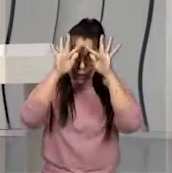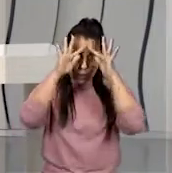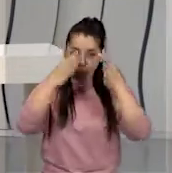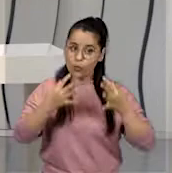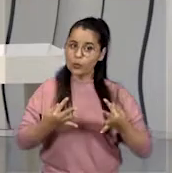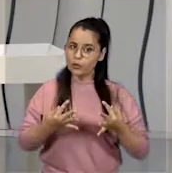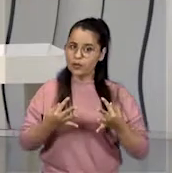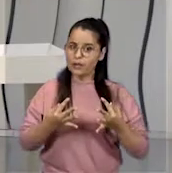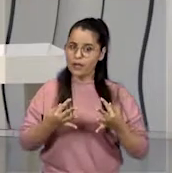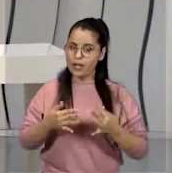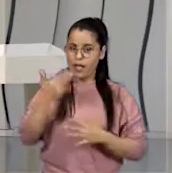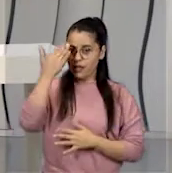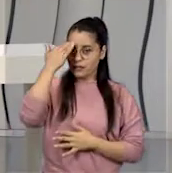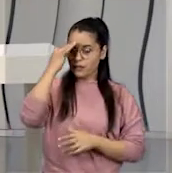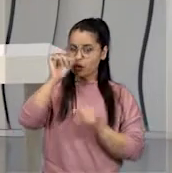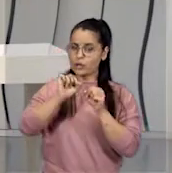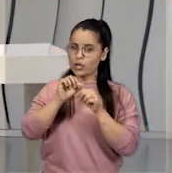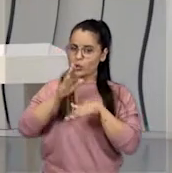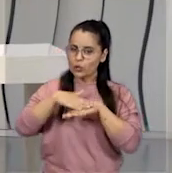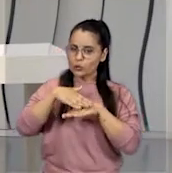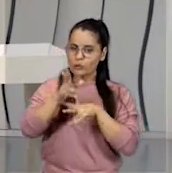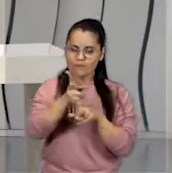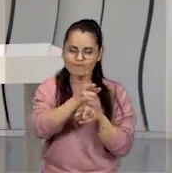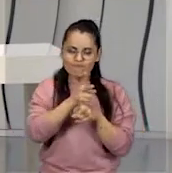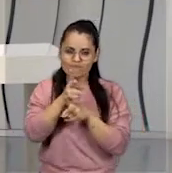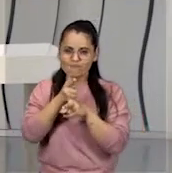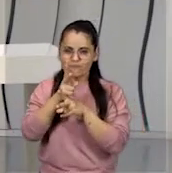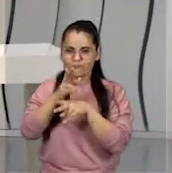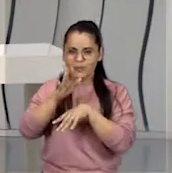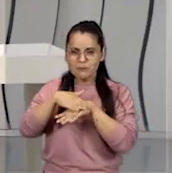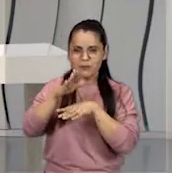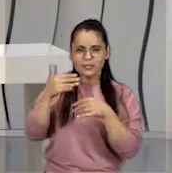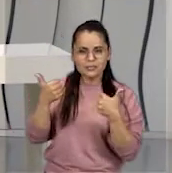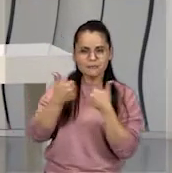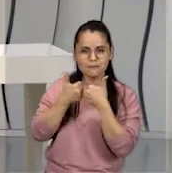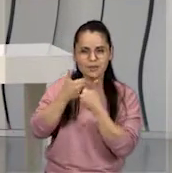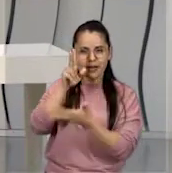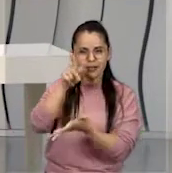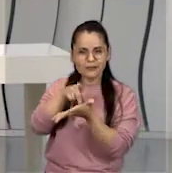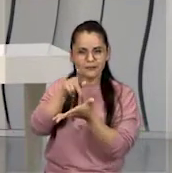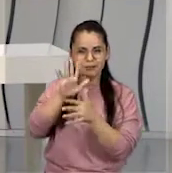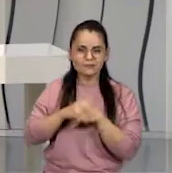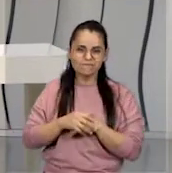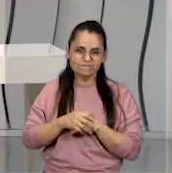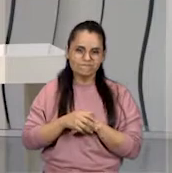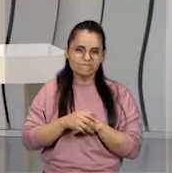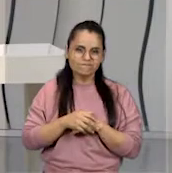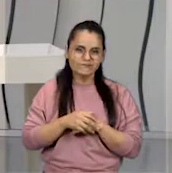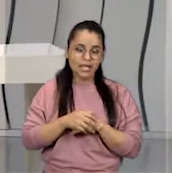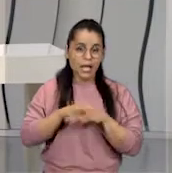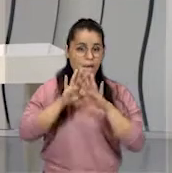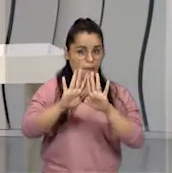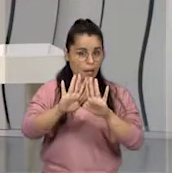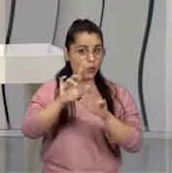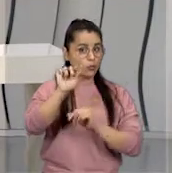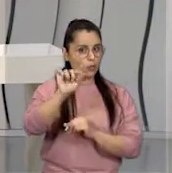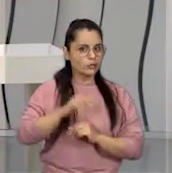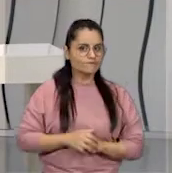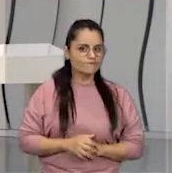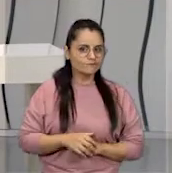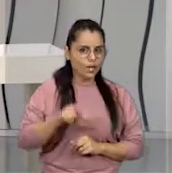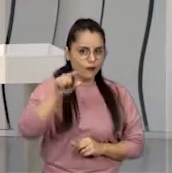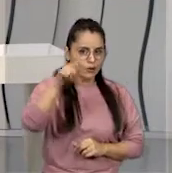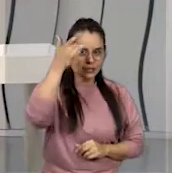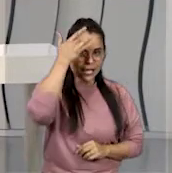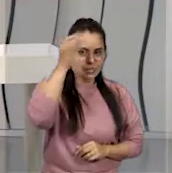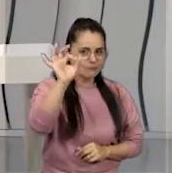de entender que quanto mais você busca, mais perto da verdade você estará. Mas que você não sabe